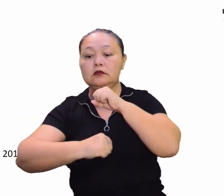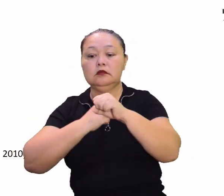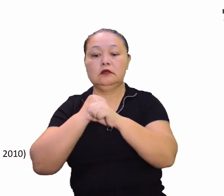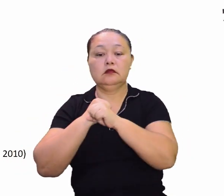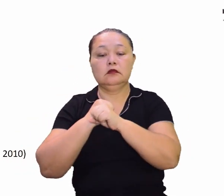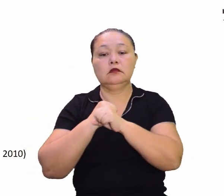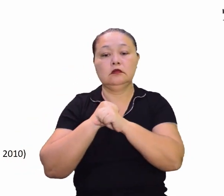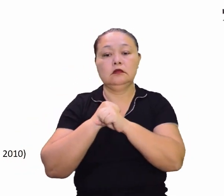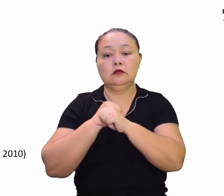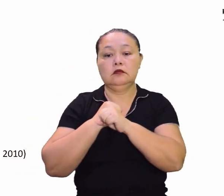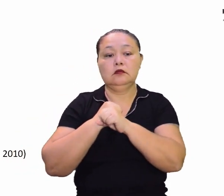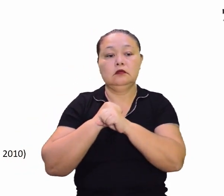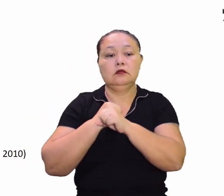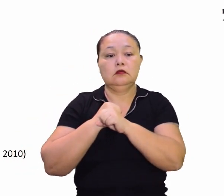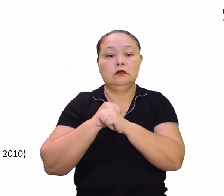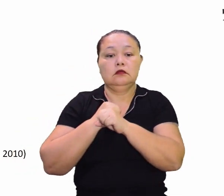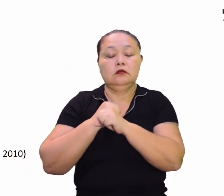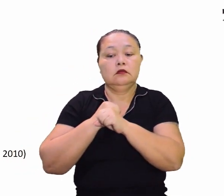150 anos.